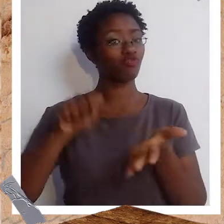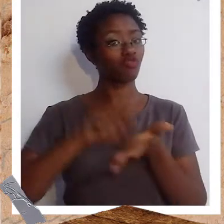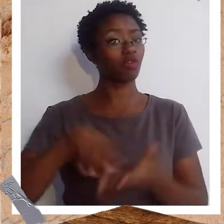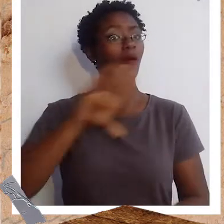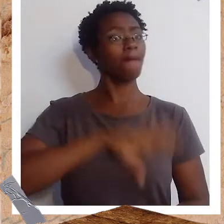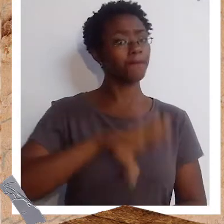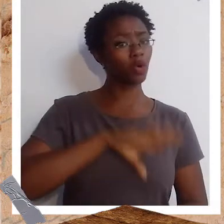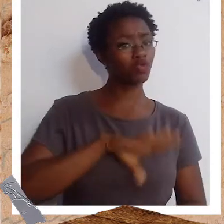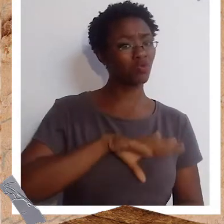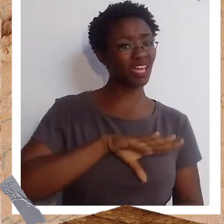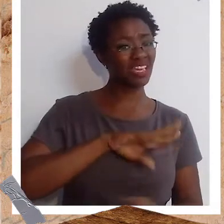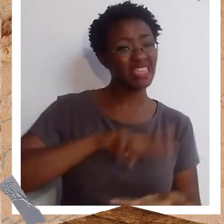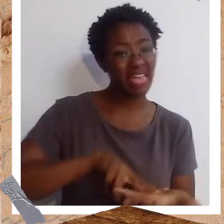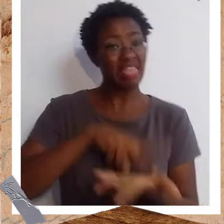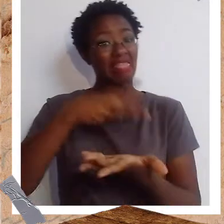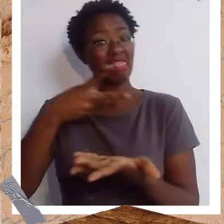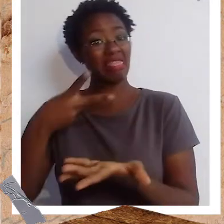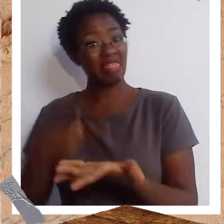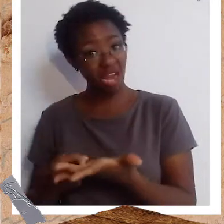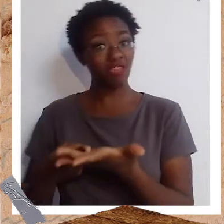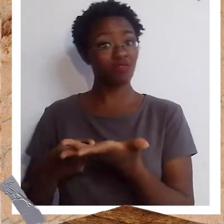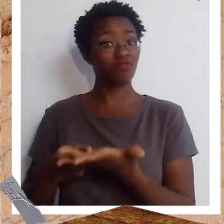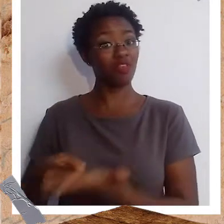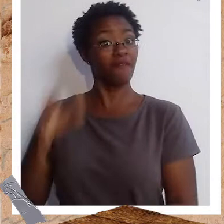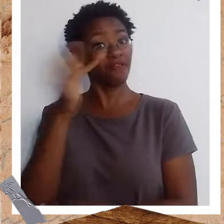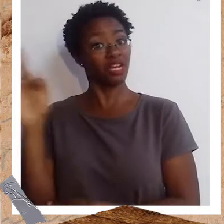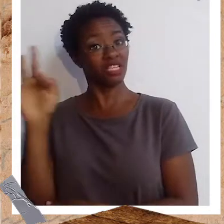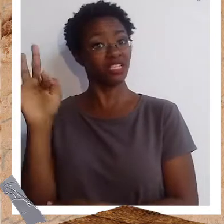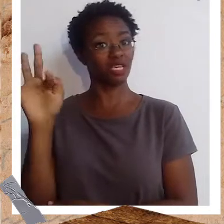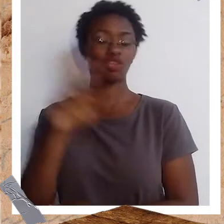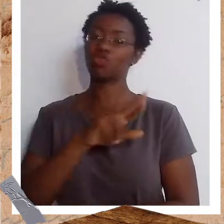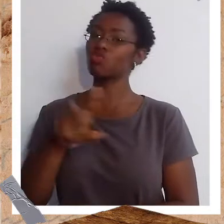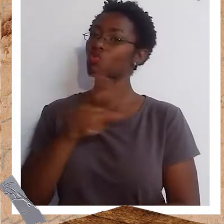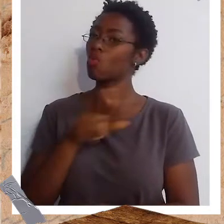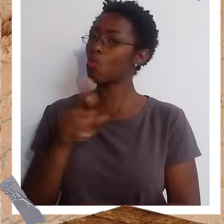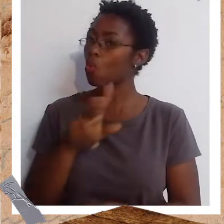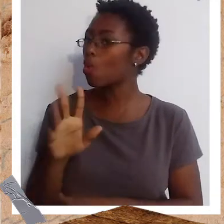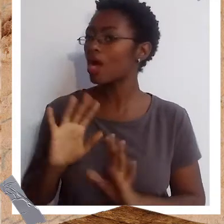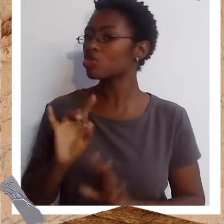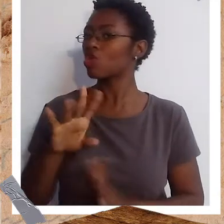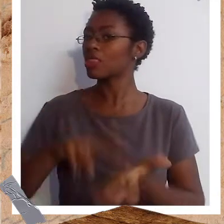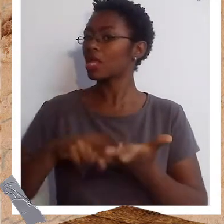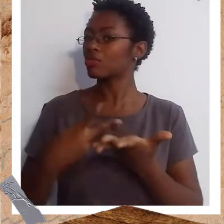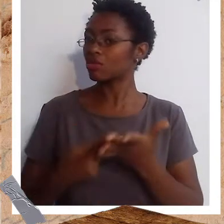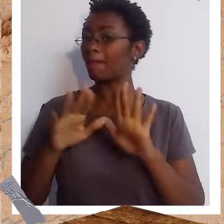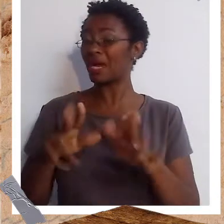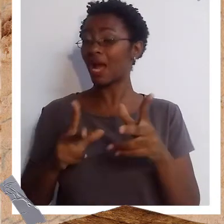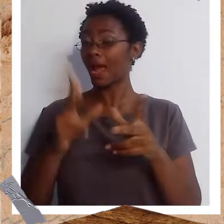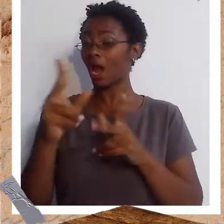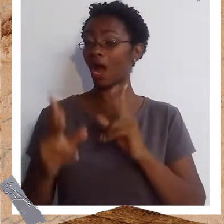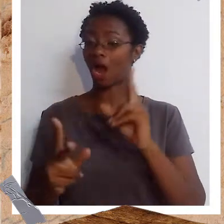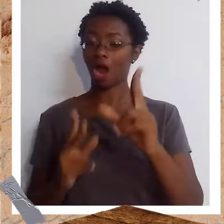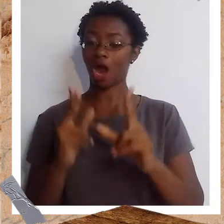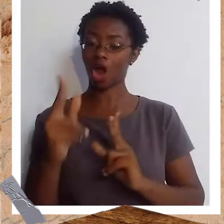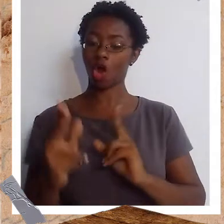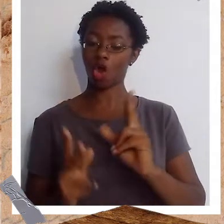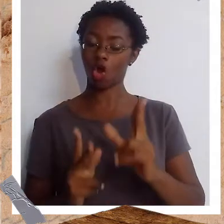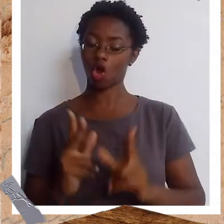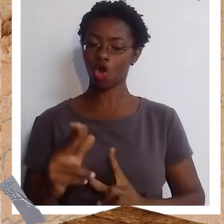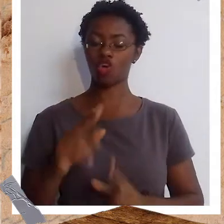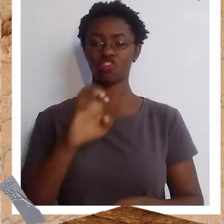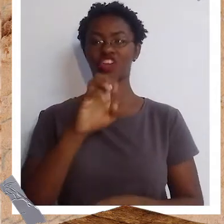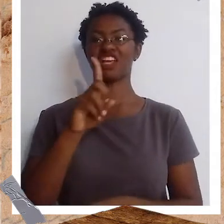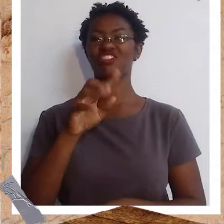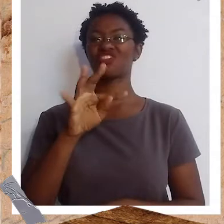manuscrito em português, a tradução para o francês, não apenas a tradução, mas o denso recorte editorial que foi feito,